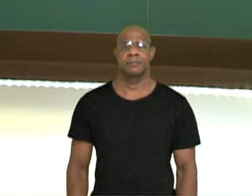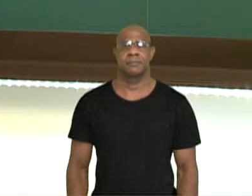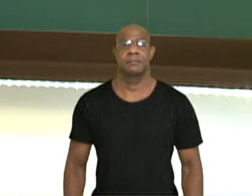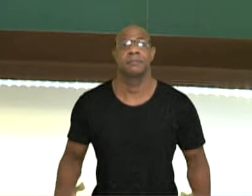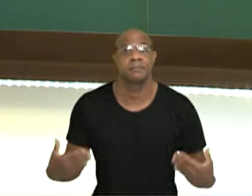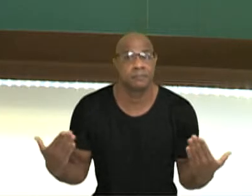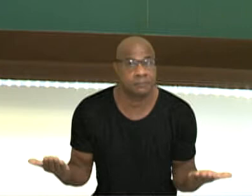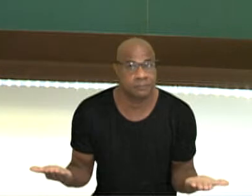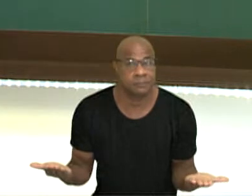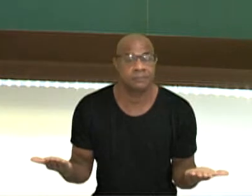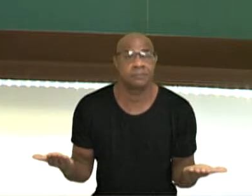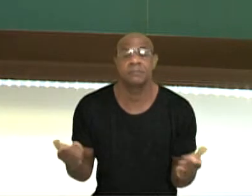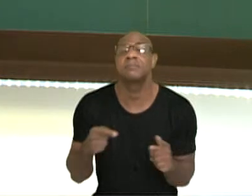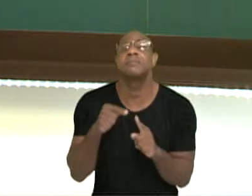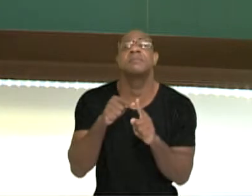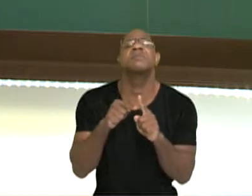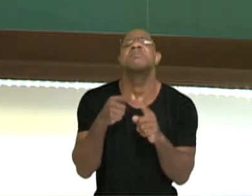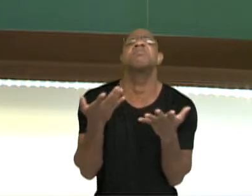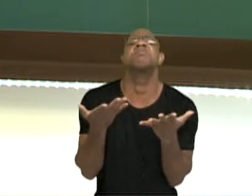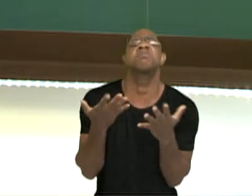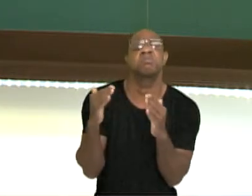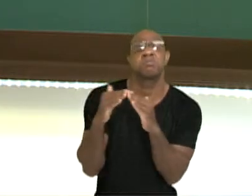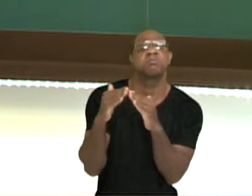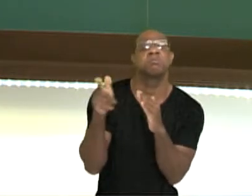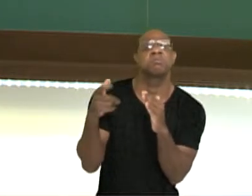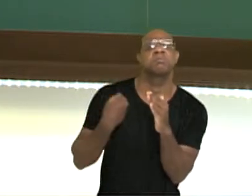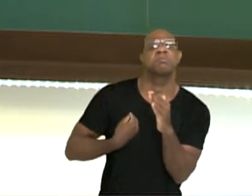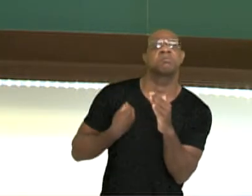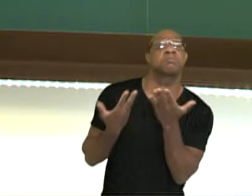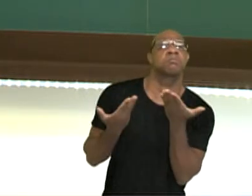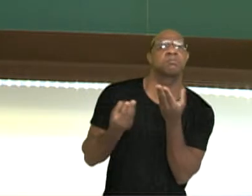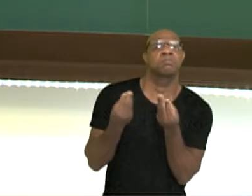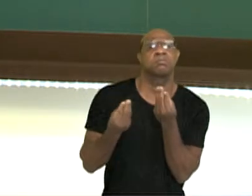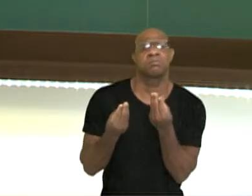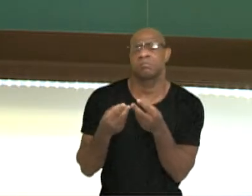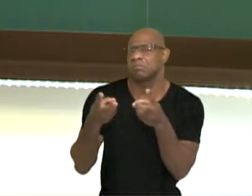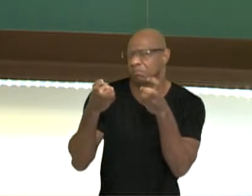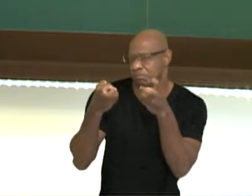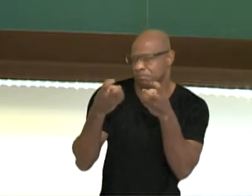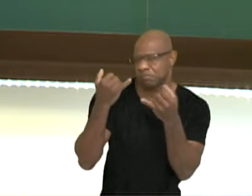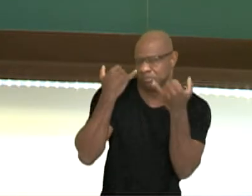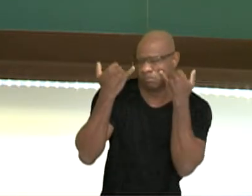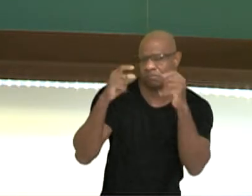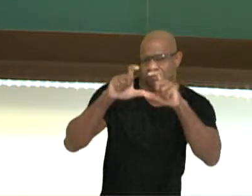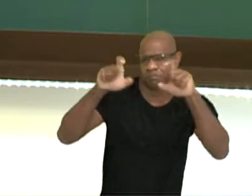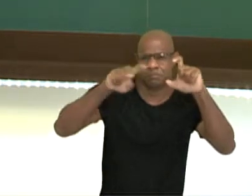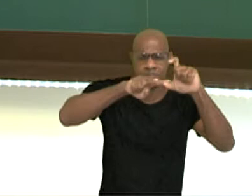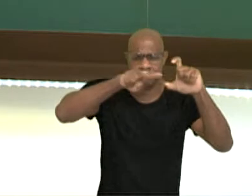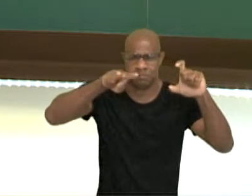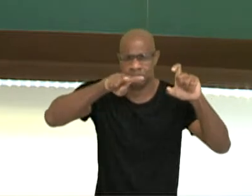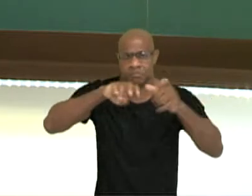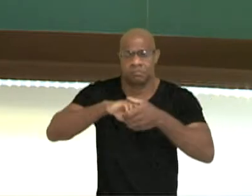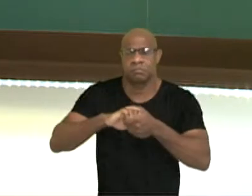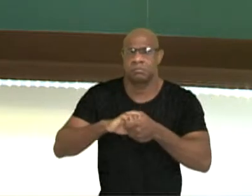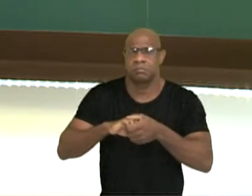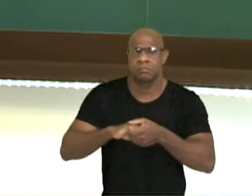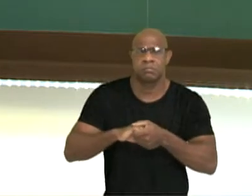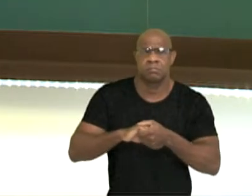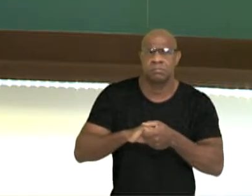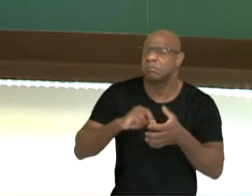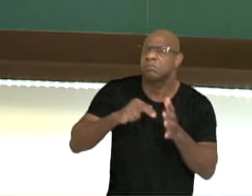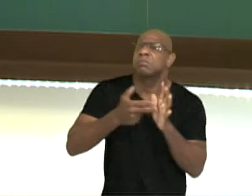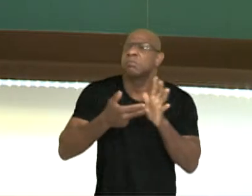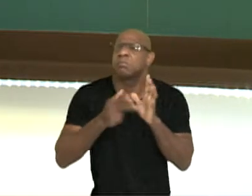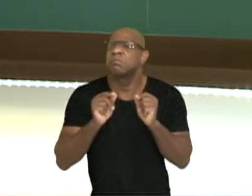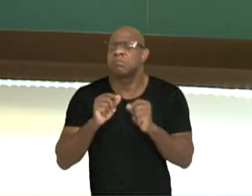Vamos lá então, que tipo de moradia que Jaime vive? Eu consigo tirar essa informação do texto. E a expressão top floor, eu